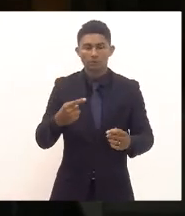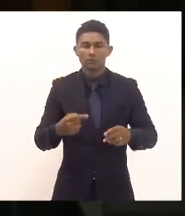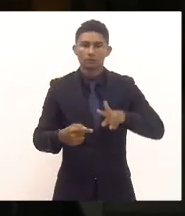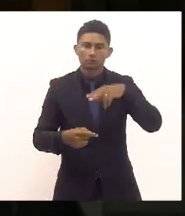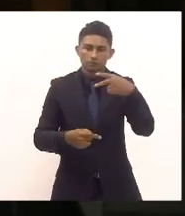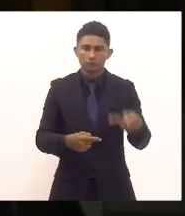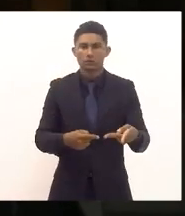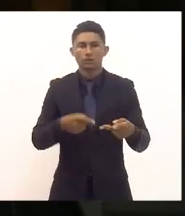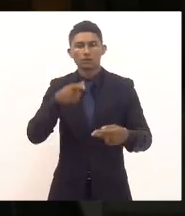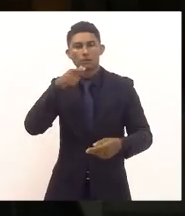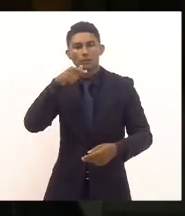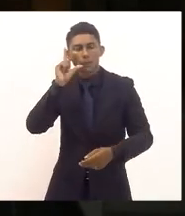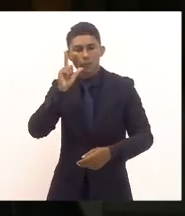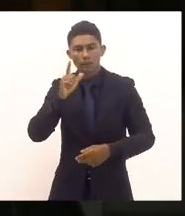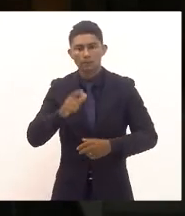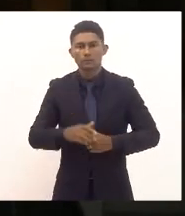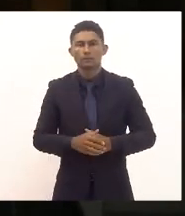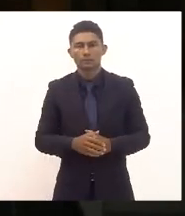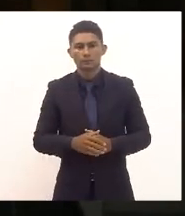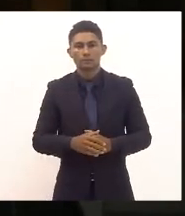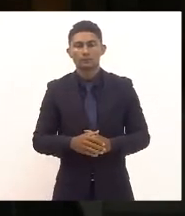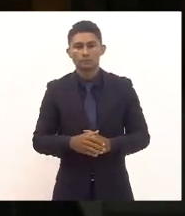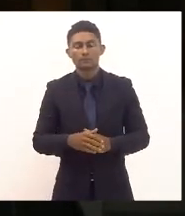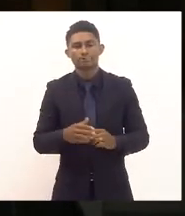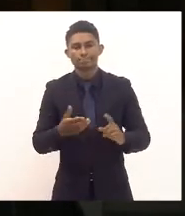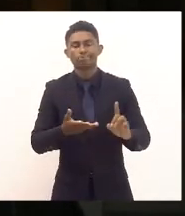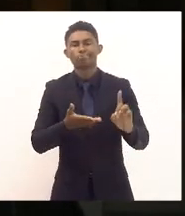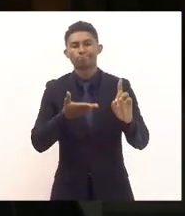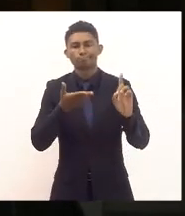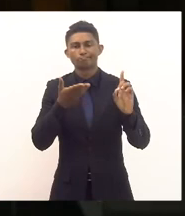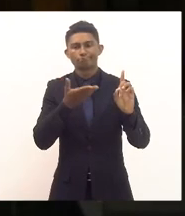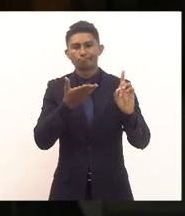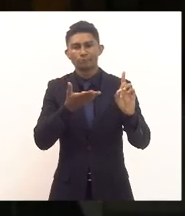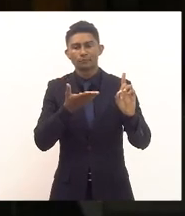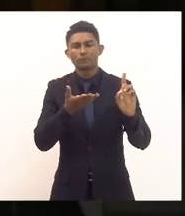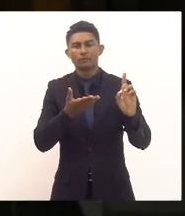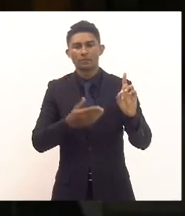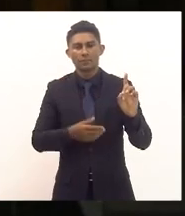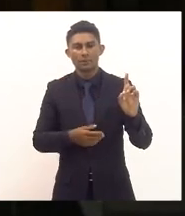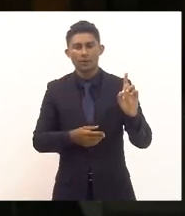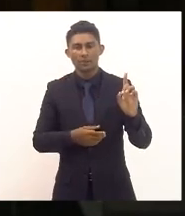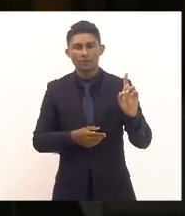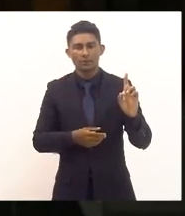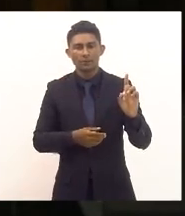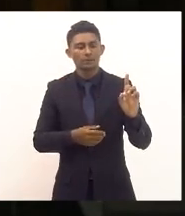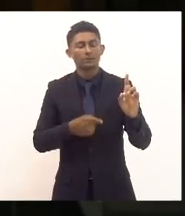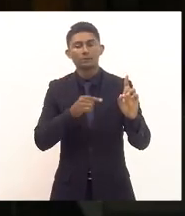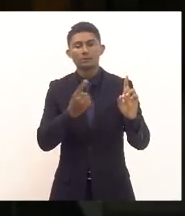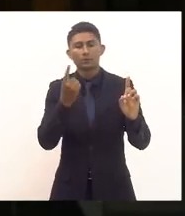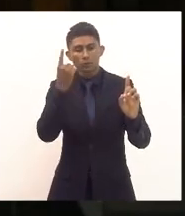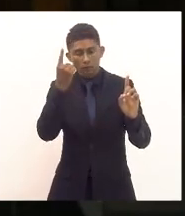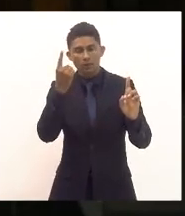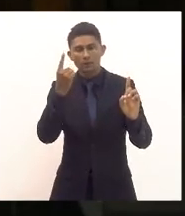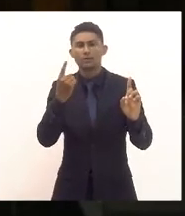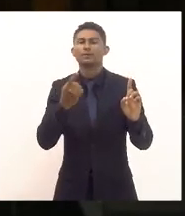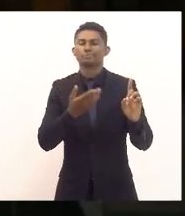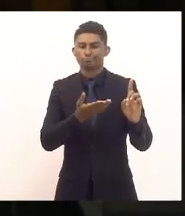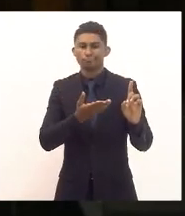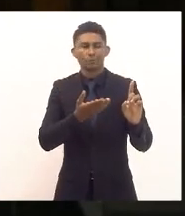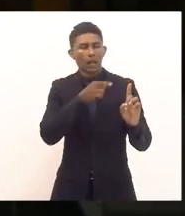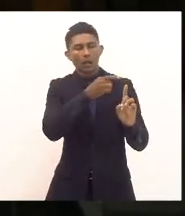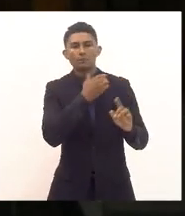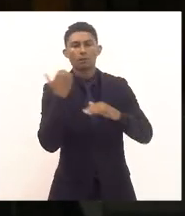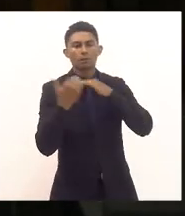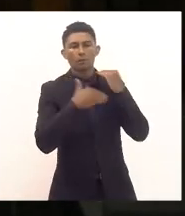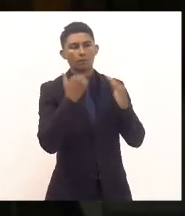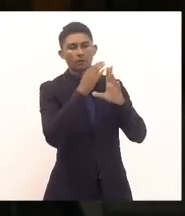no dia de ontem Gabriele foi uma entre os 25 mortos e